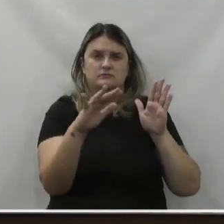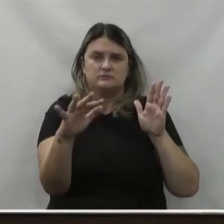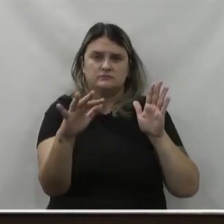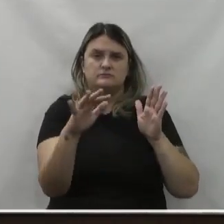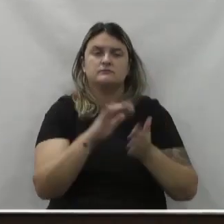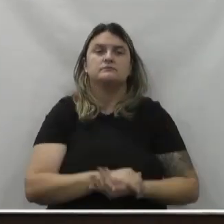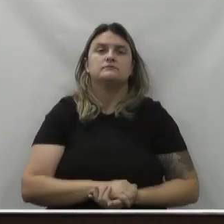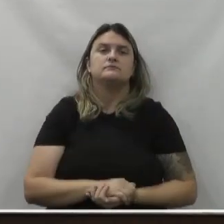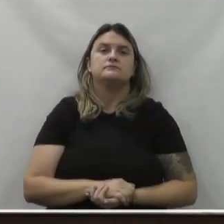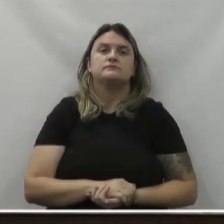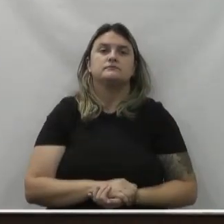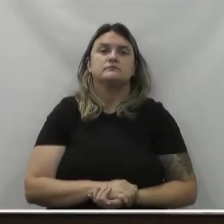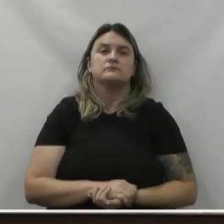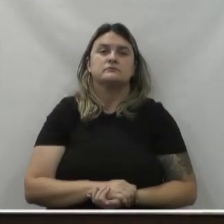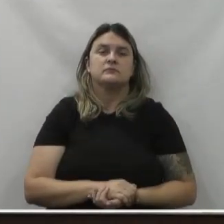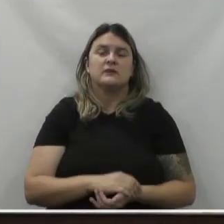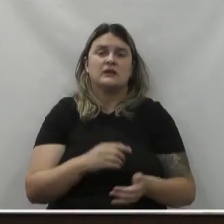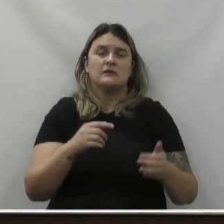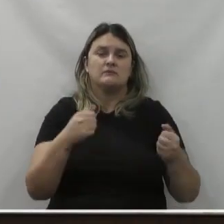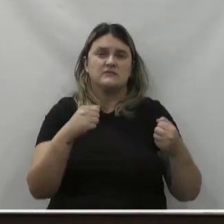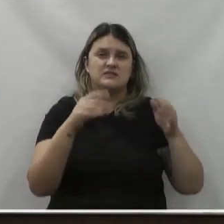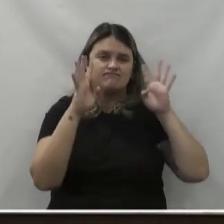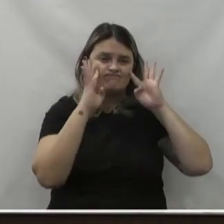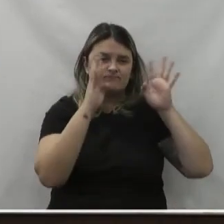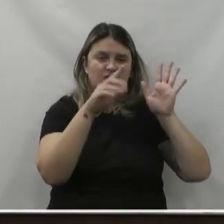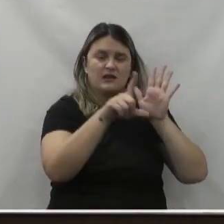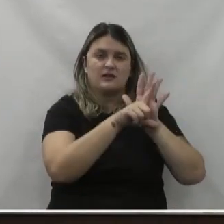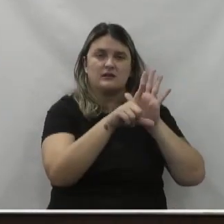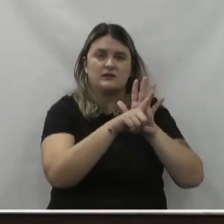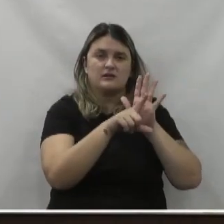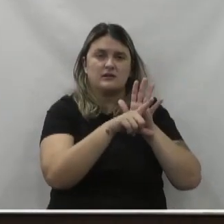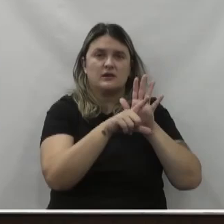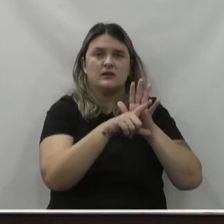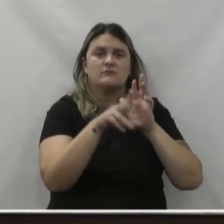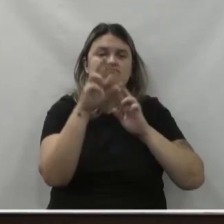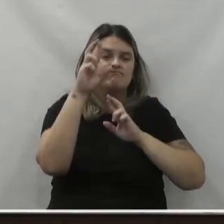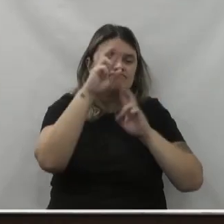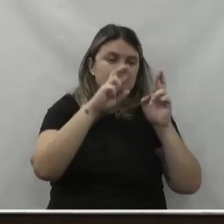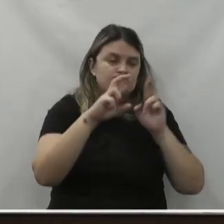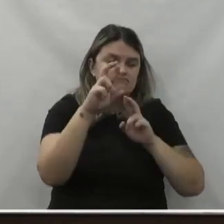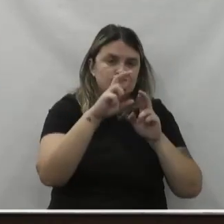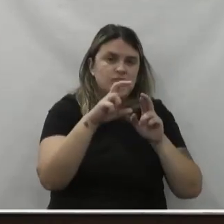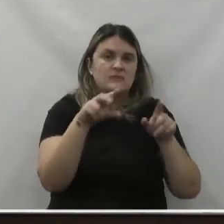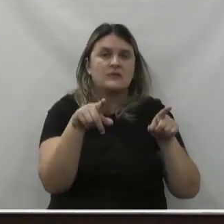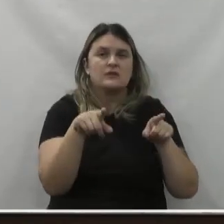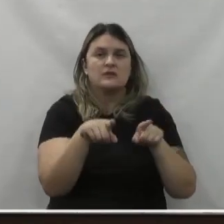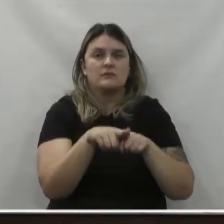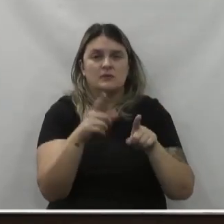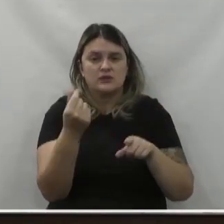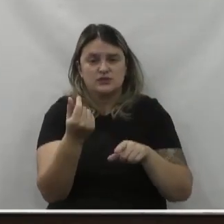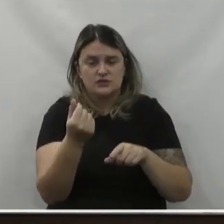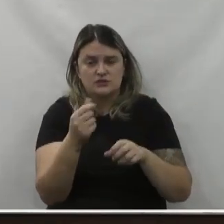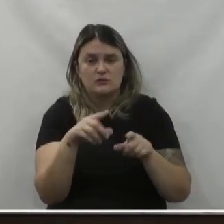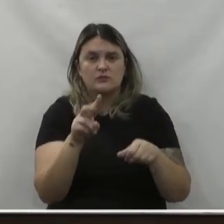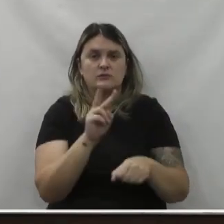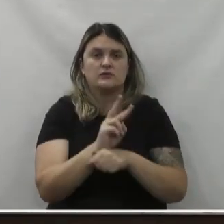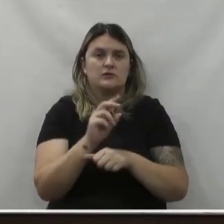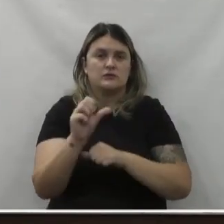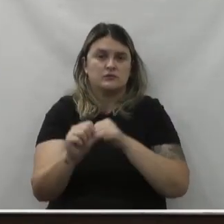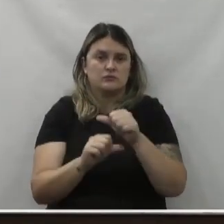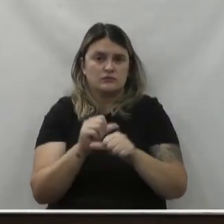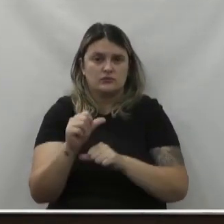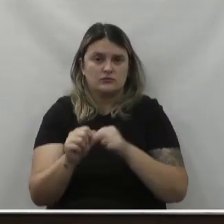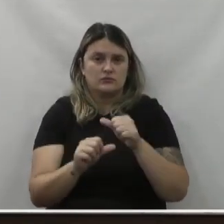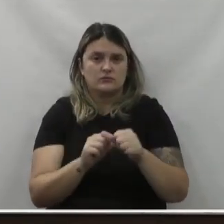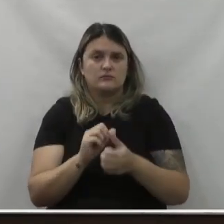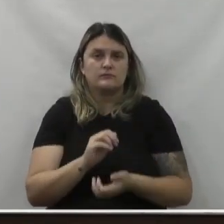5199/2025, com a definição dos agentes responsáveis pela fiscalização da norma, bem como a estipulação do valor de multa.